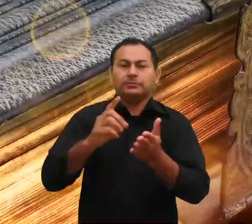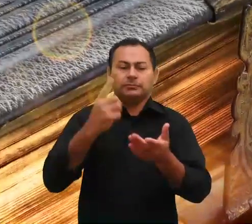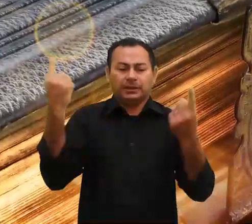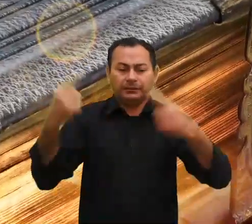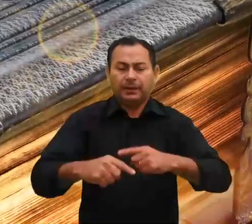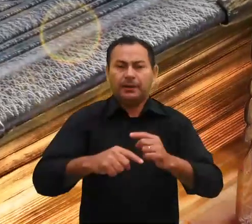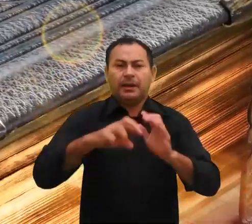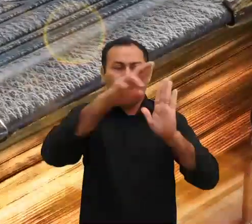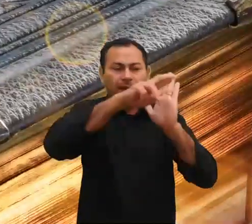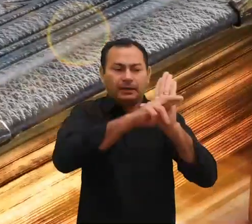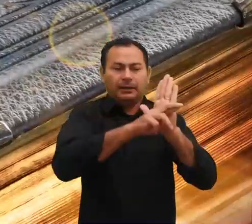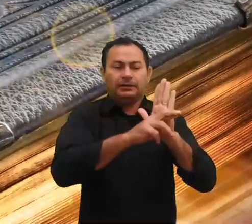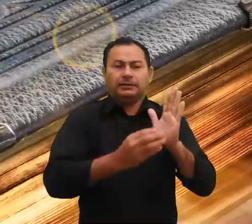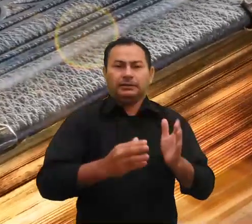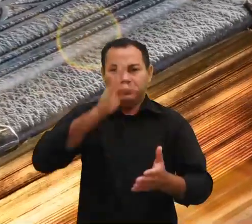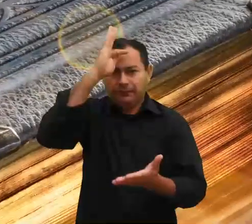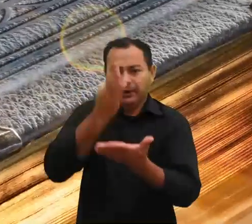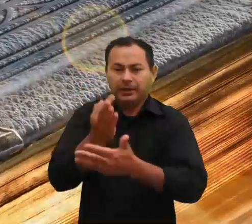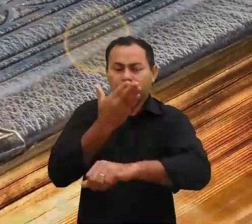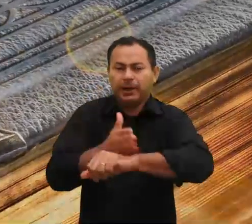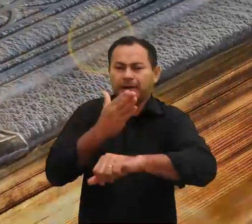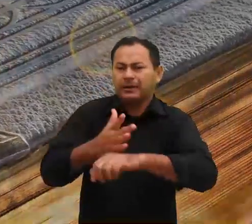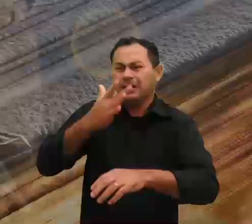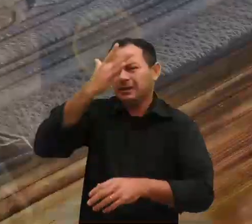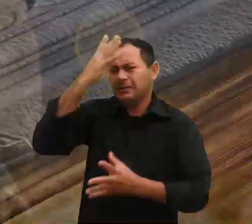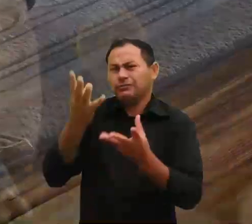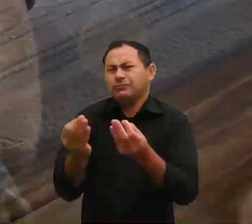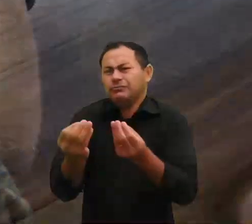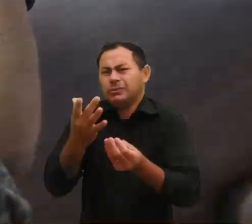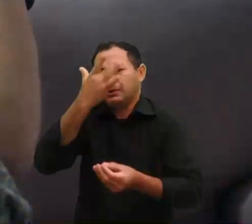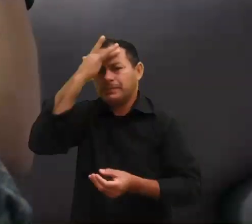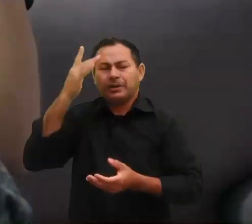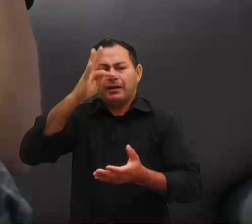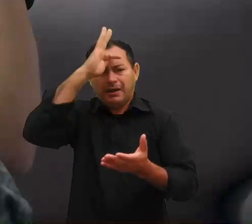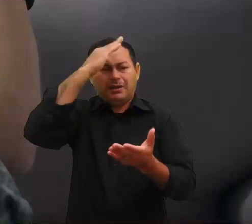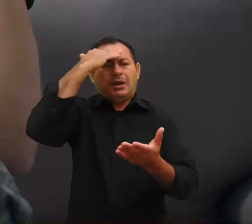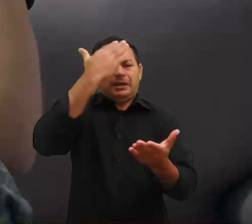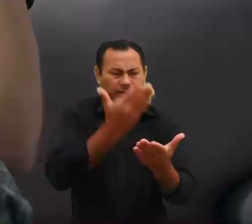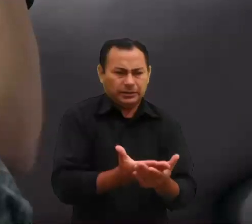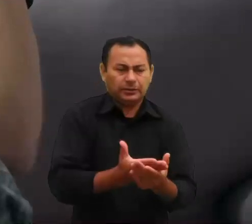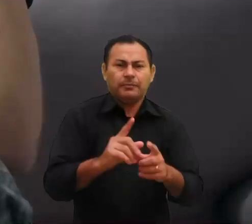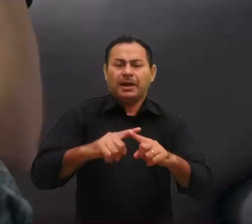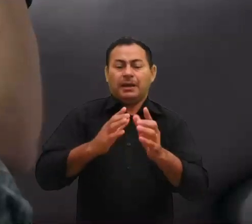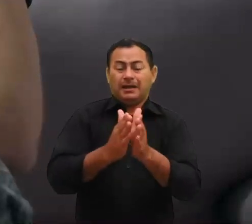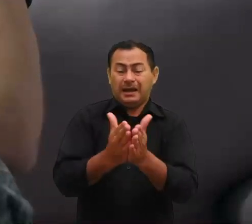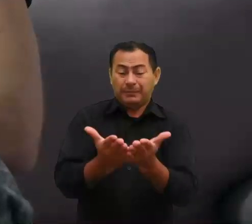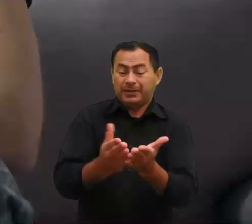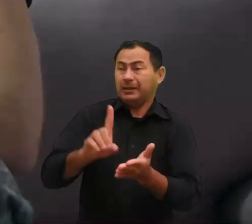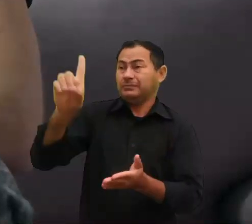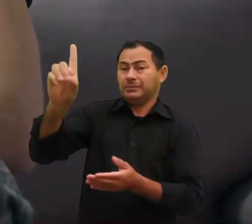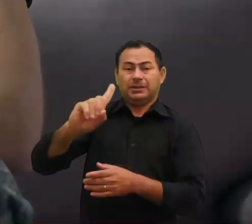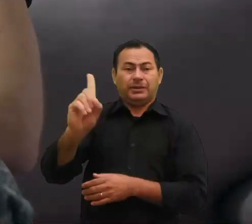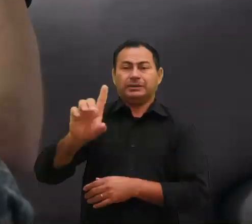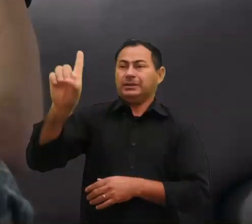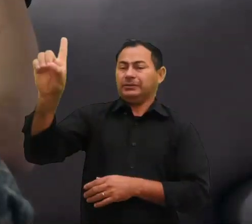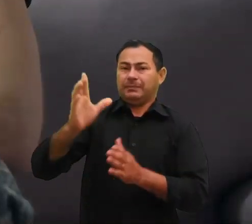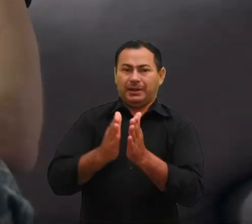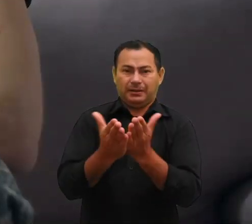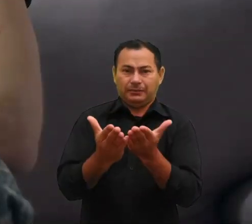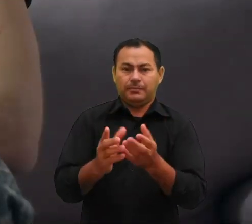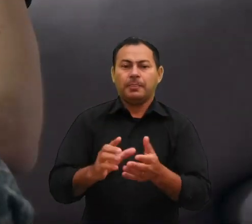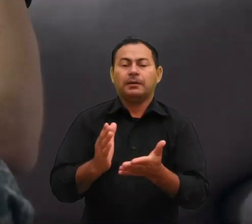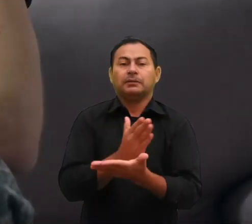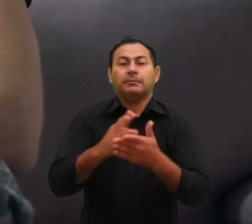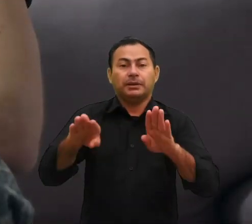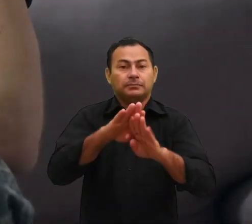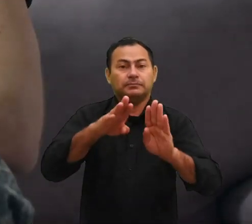de fé e prática. Existe tanta gente que se diz crente e que não acredita que a Bíblia seja a palavra de Deus. Por isso também